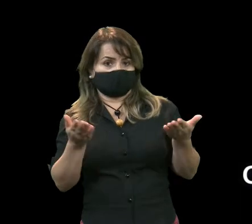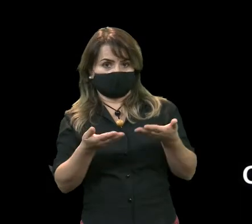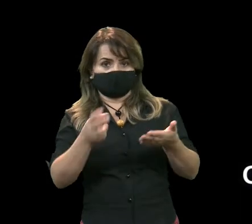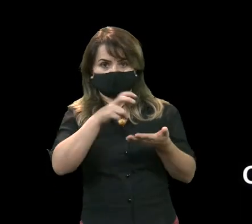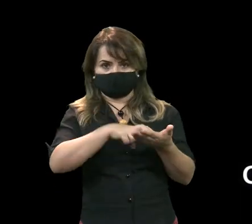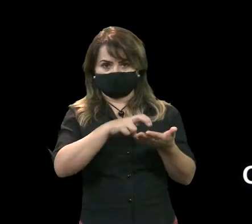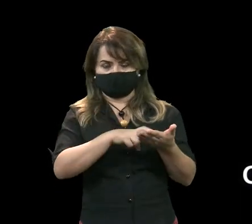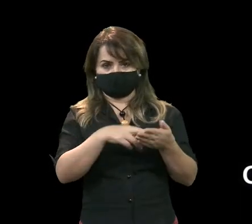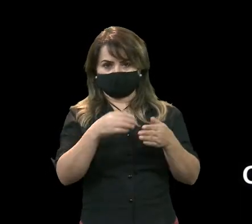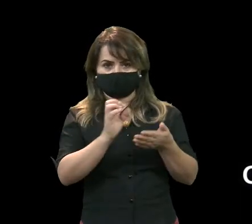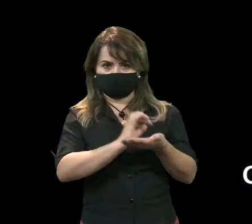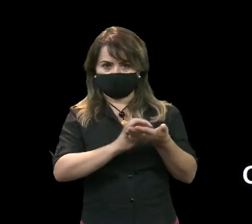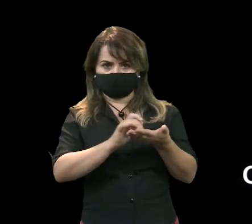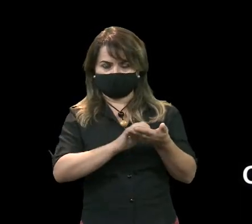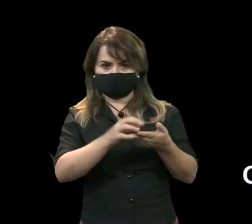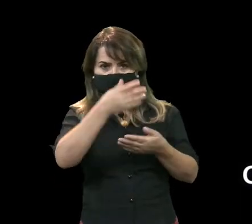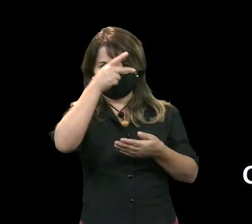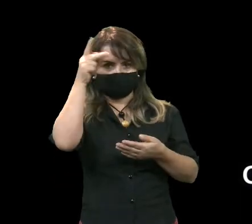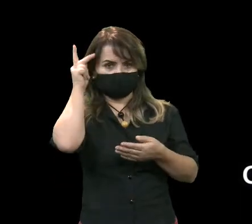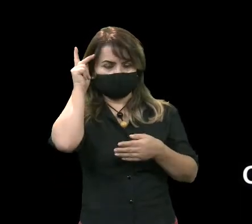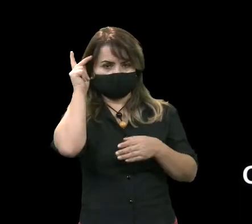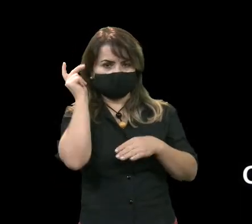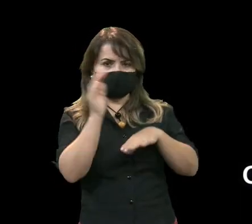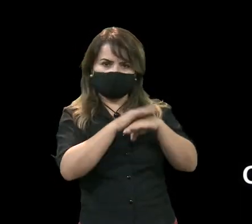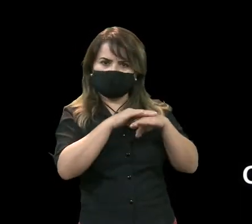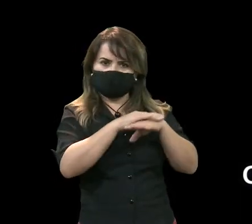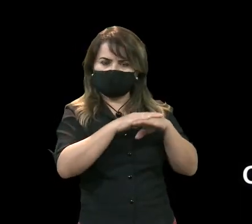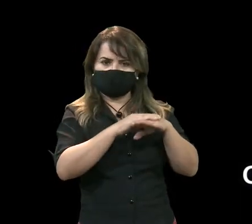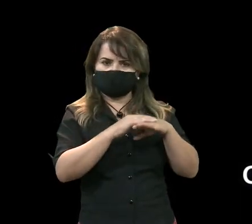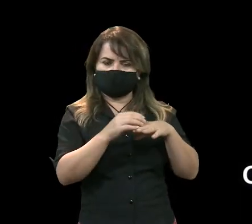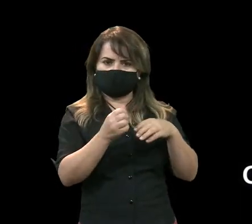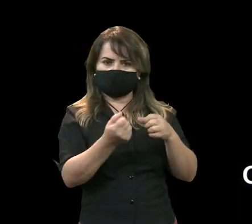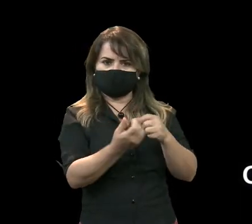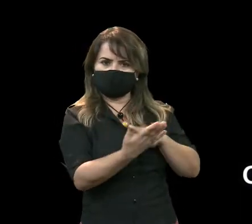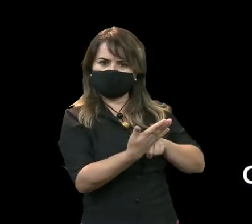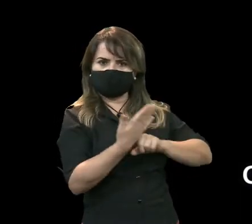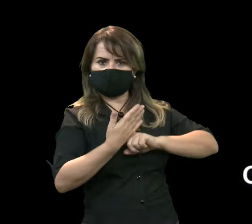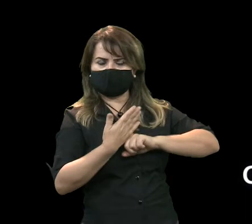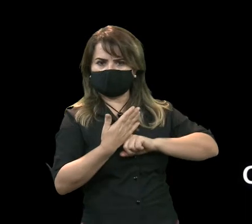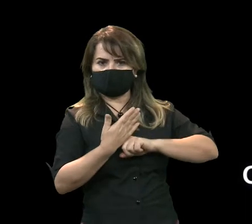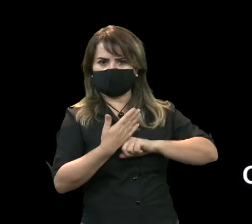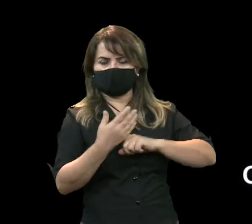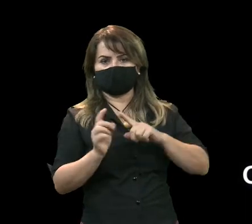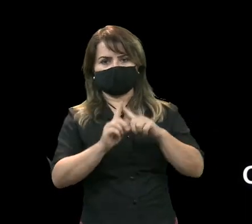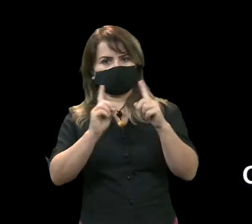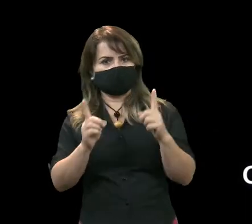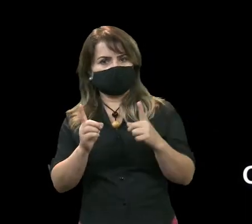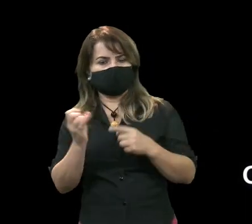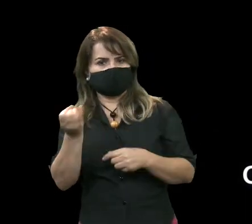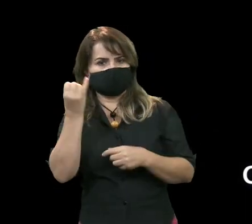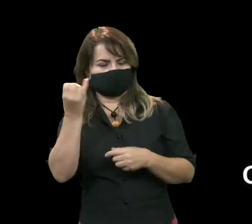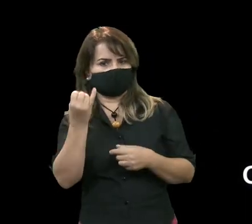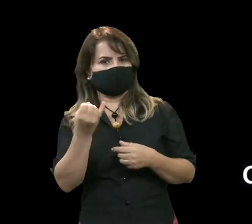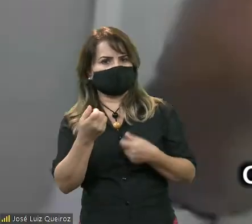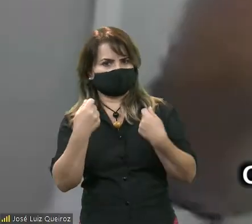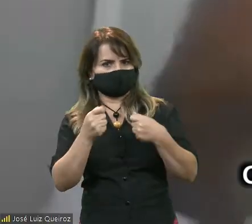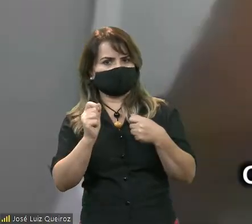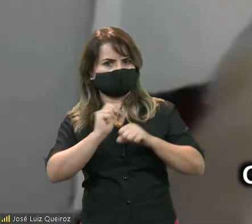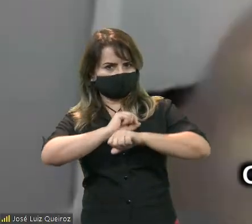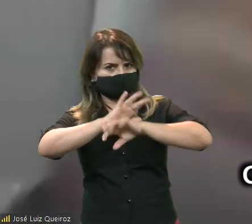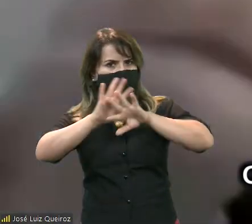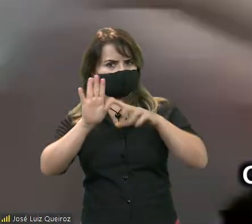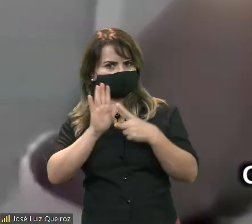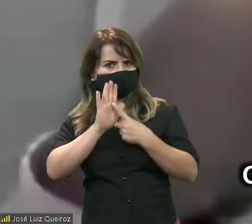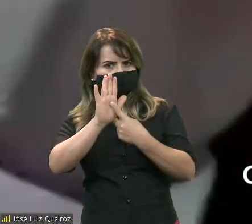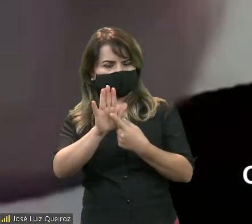secretário da Fazenda para tentar esclarecê-las, mas acho que é importante a gente deixar alguns pontos claros. Em